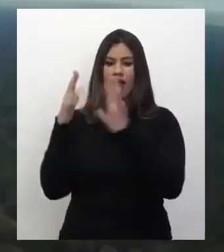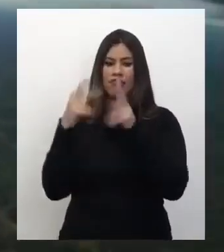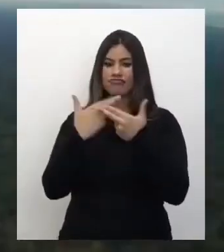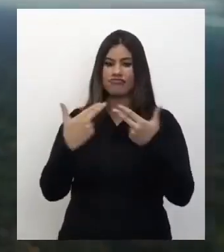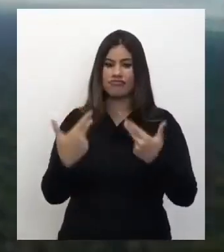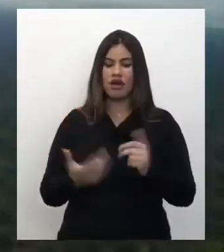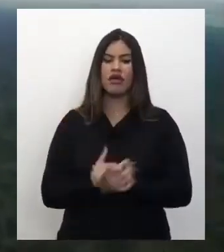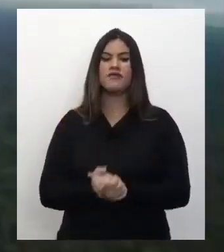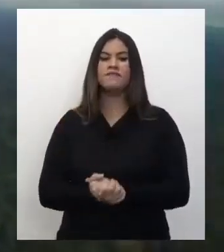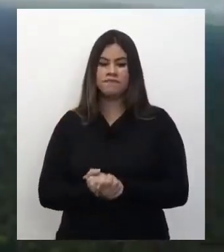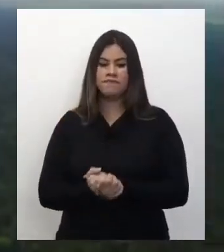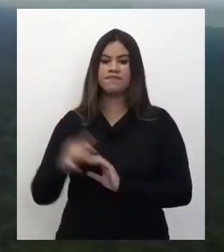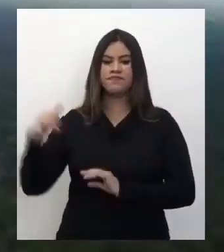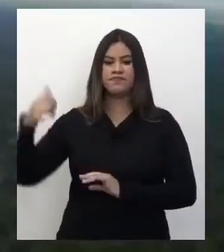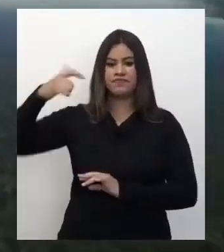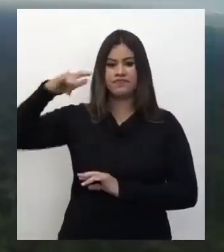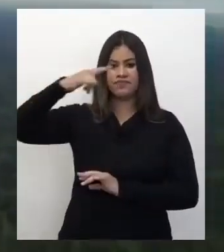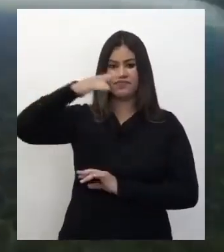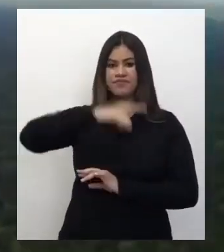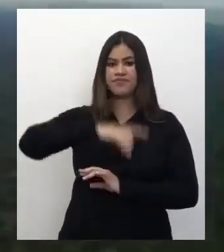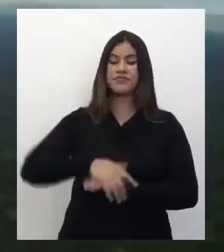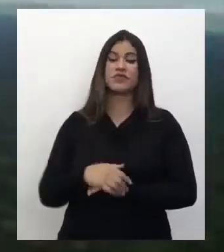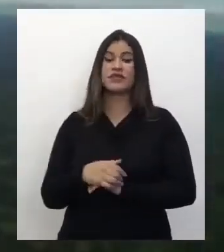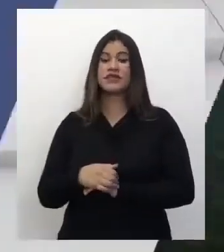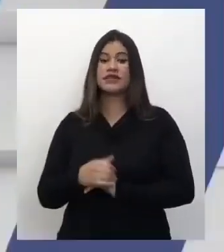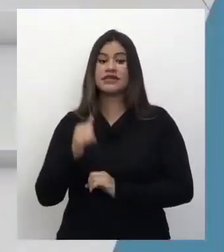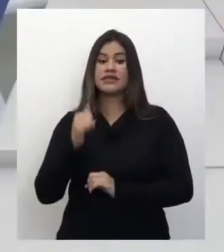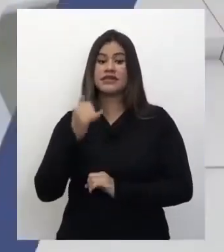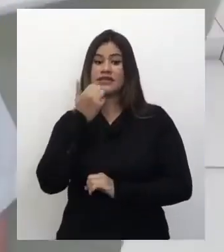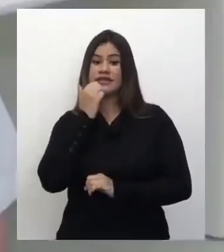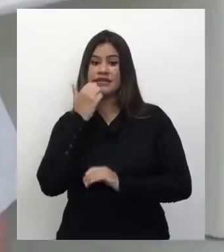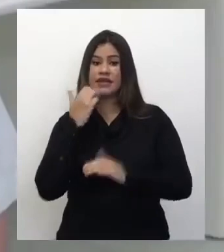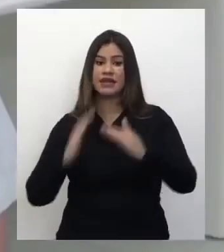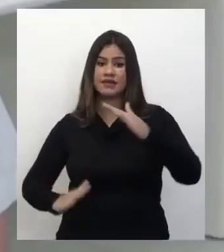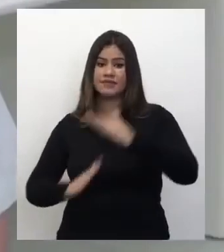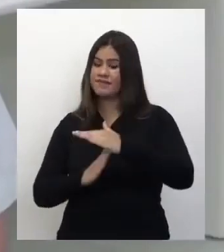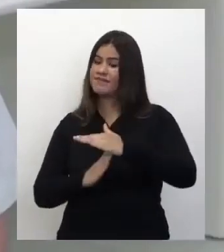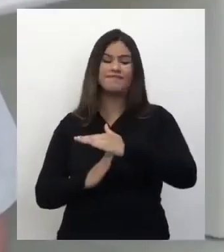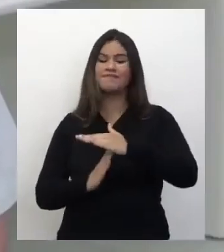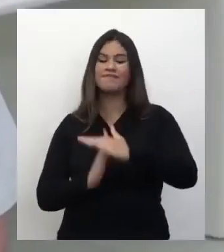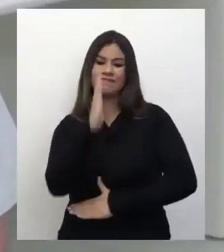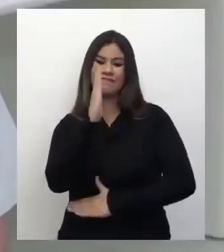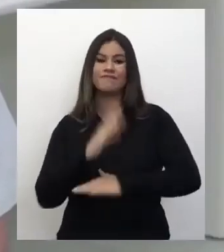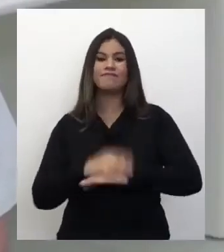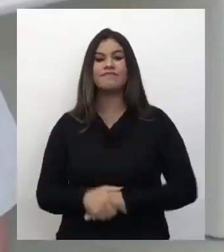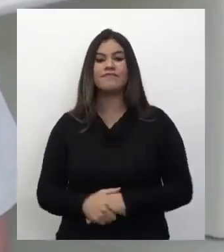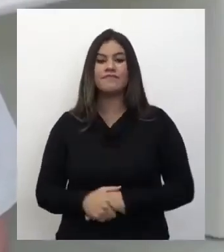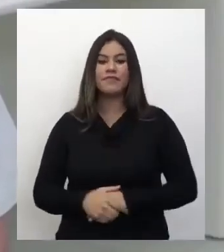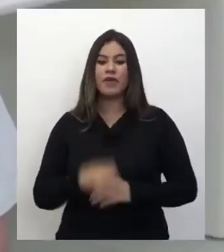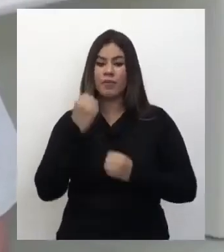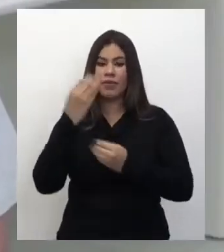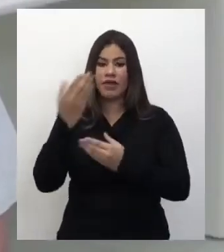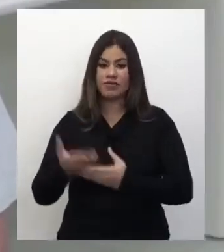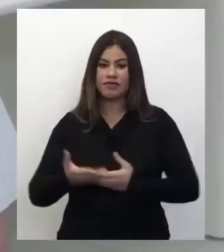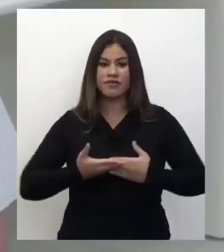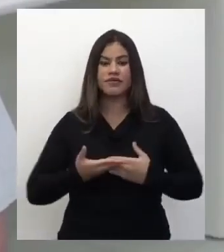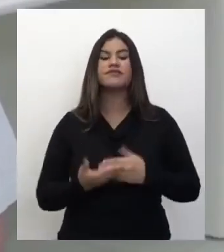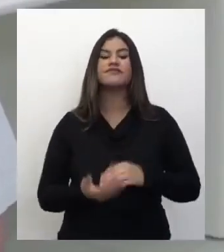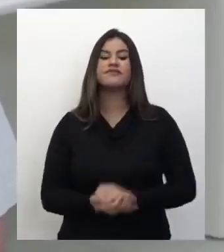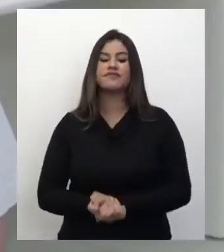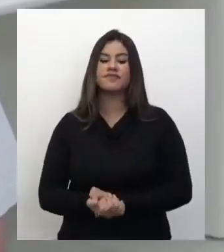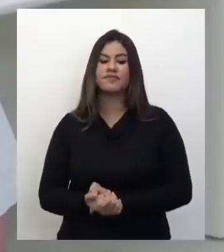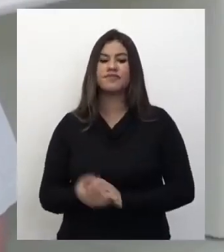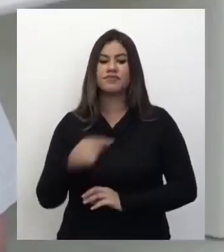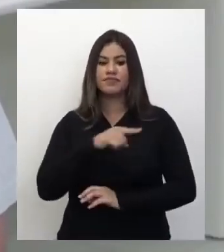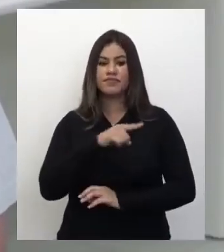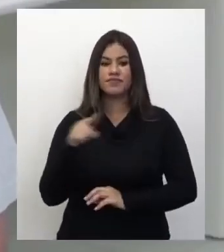O Ciência Sem Limites começa agora. Está no ar o Ciência Sem Limites. Bem-vindas e bem-vindos. Como vocês puderam